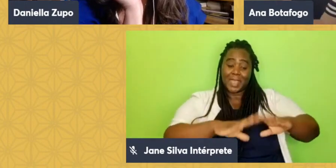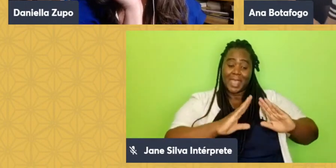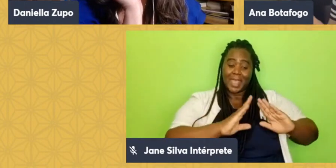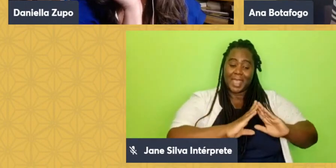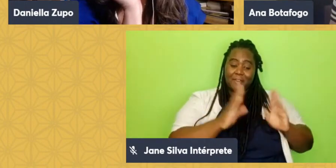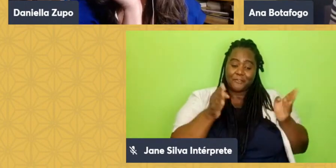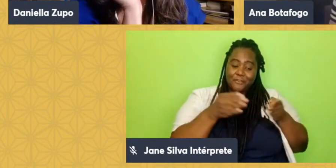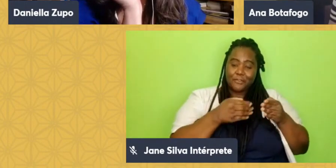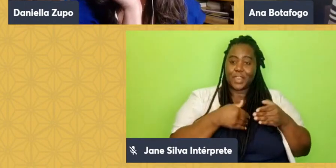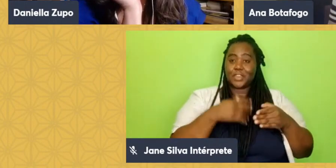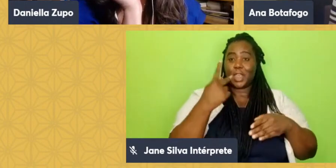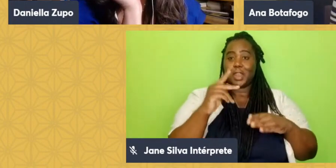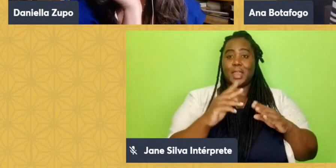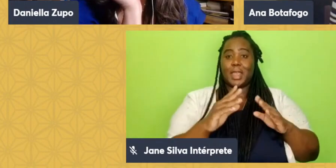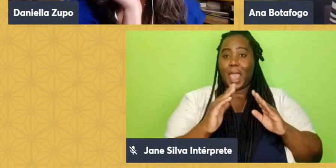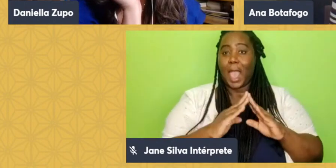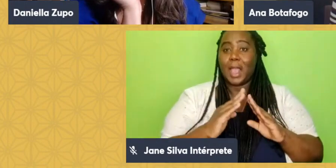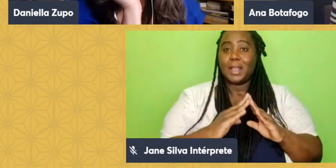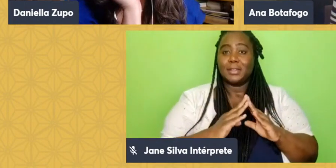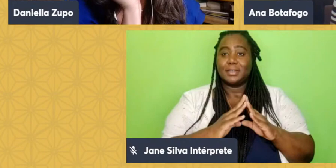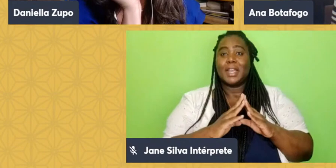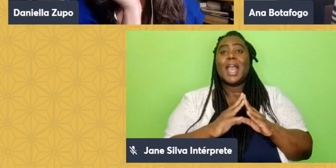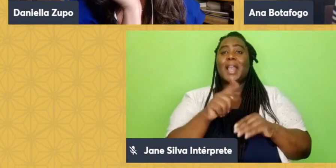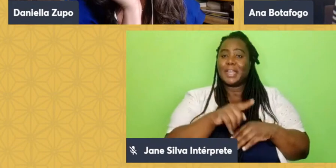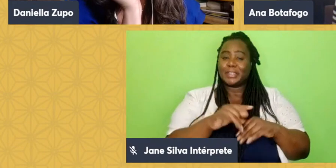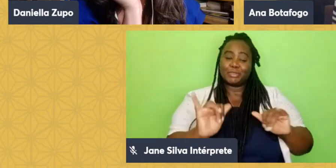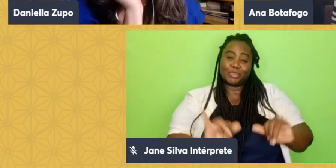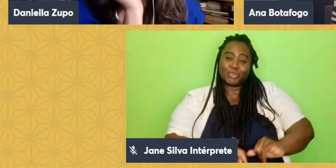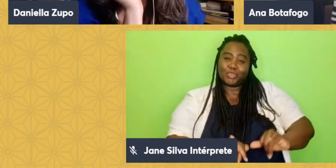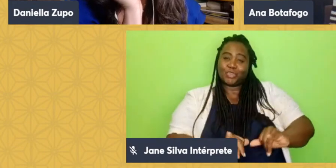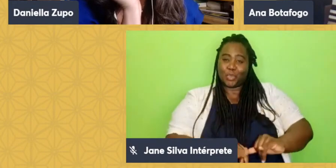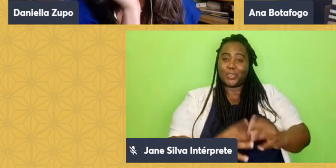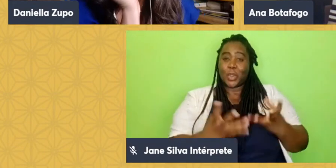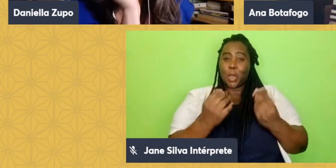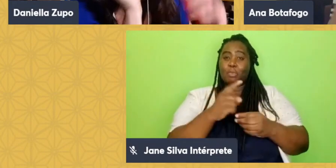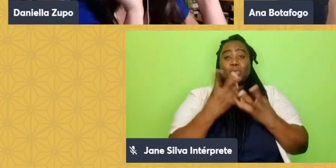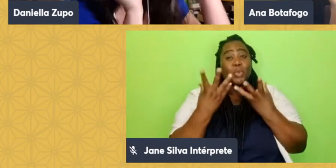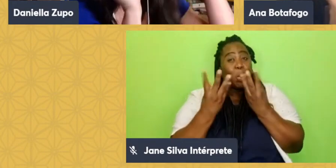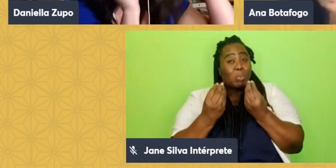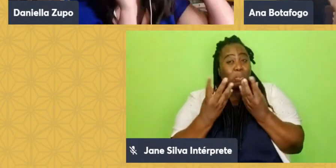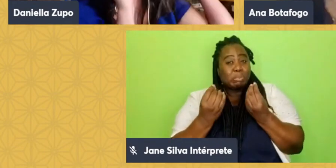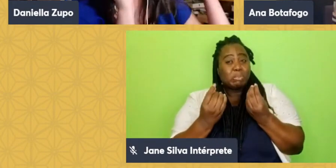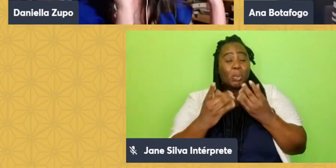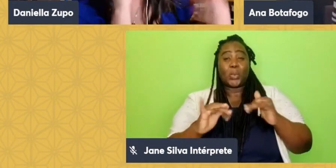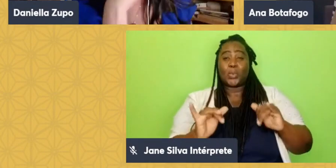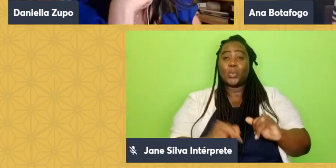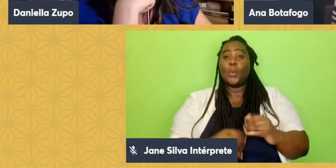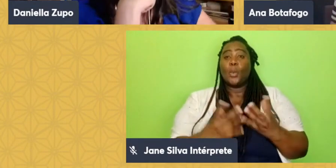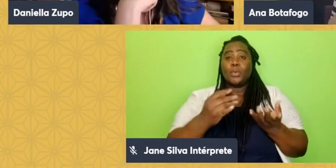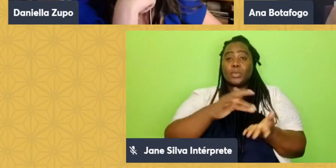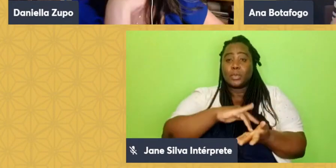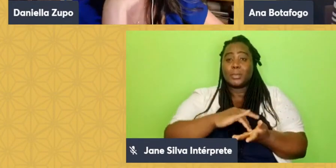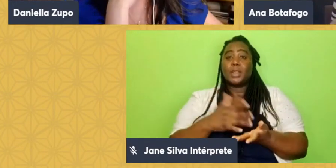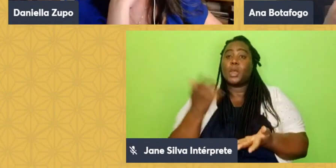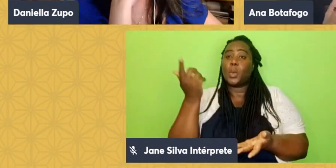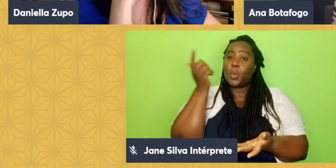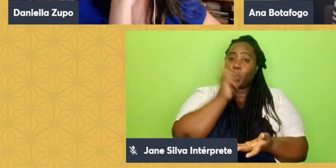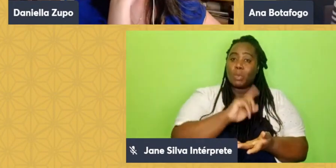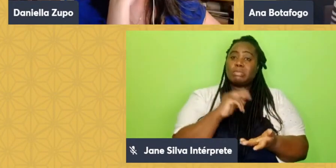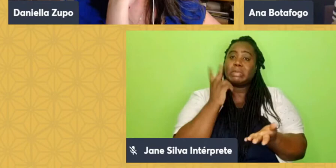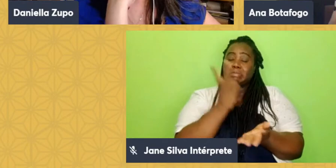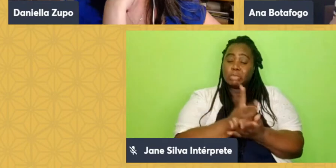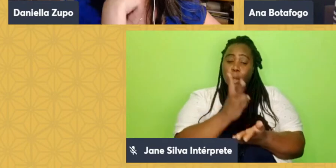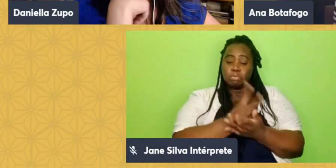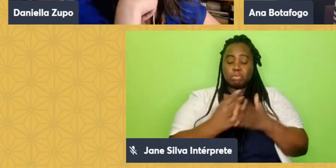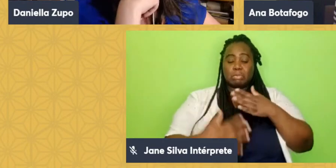a um cantinho de sua casa ele sofreu muito muitos bailarina nos heróis eu digo conseguiram se manter